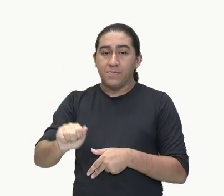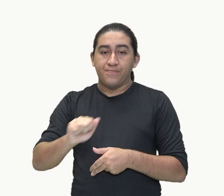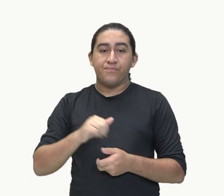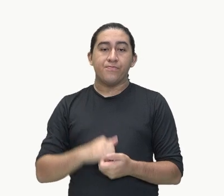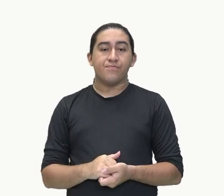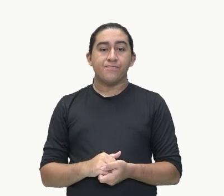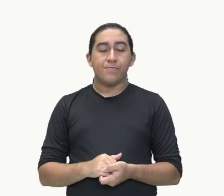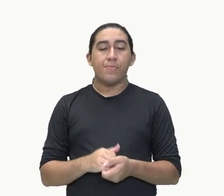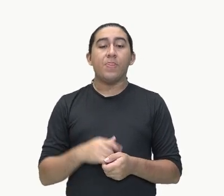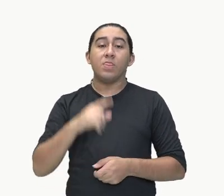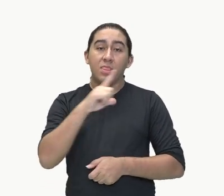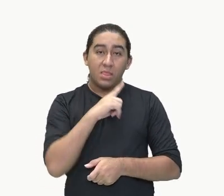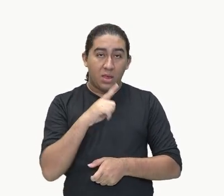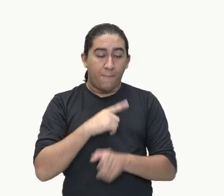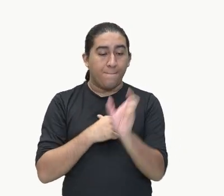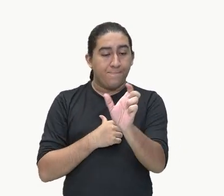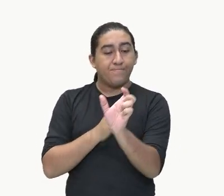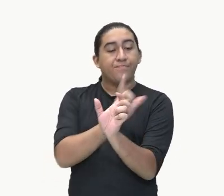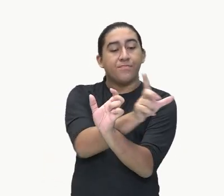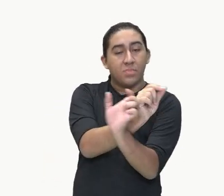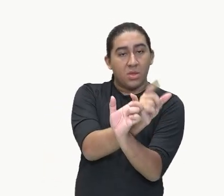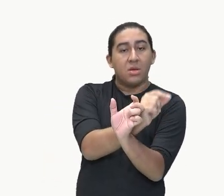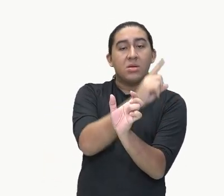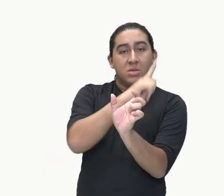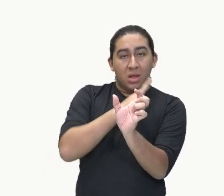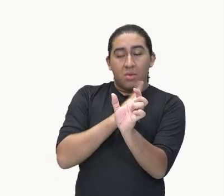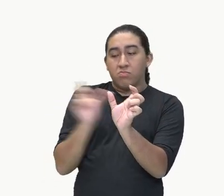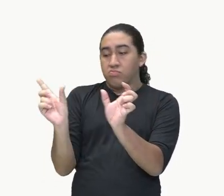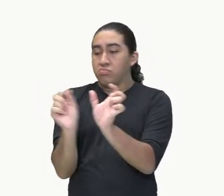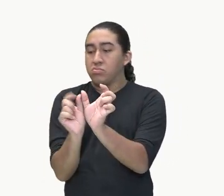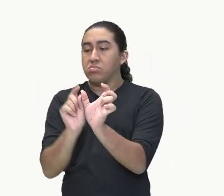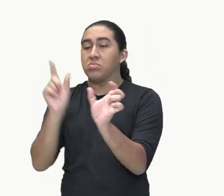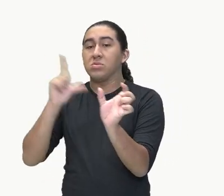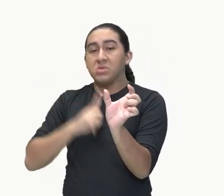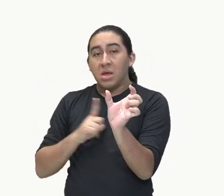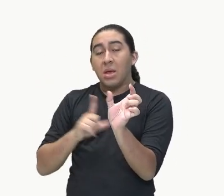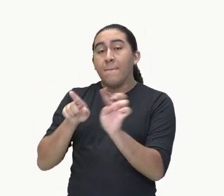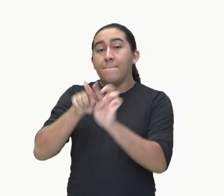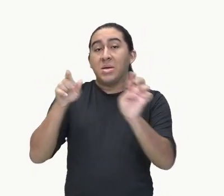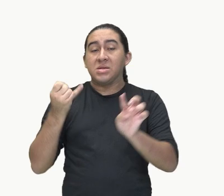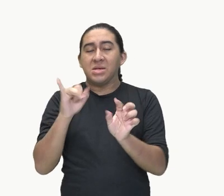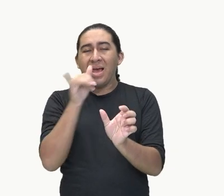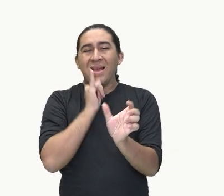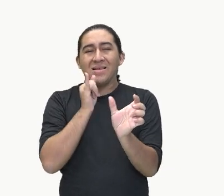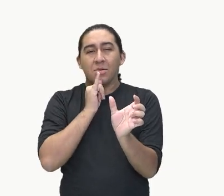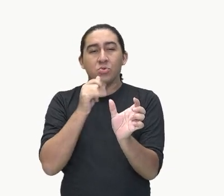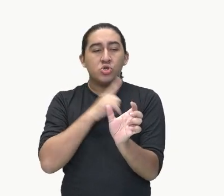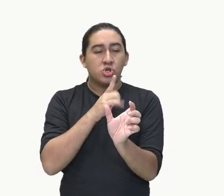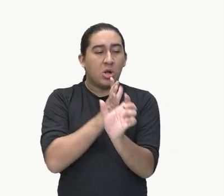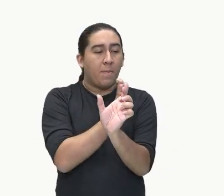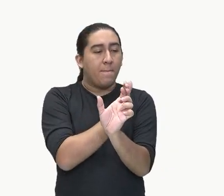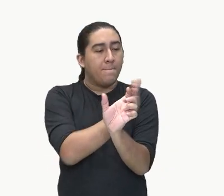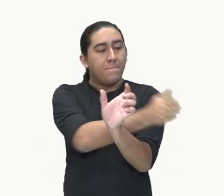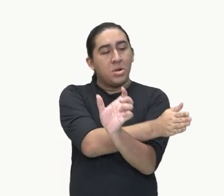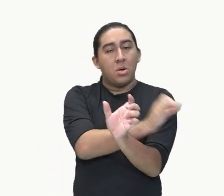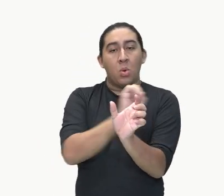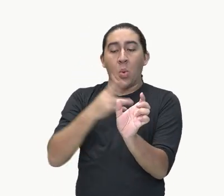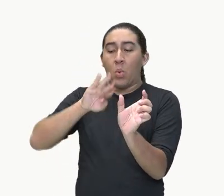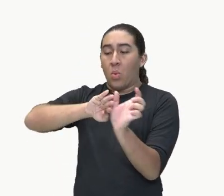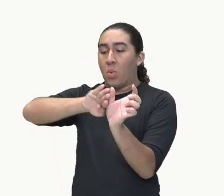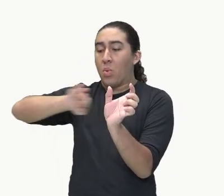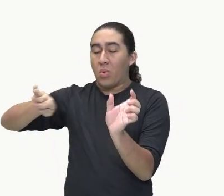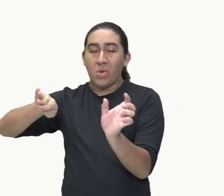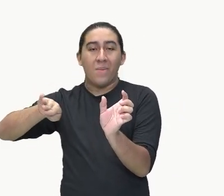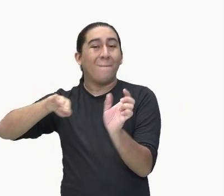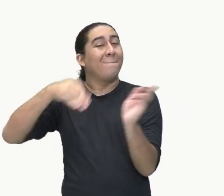prefixo? Tem. Tem um sufixo? Tem. Mas se eu retirar um prefixo ou então o sufixo,